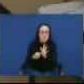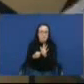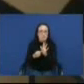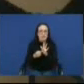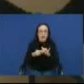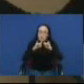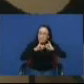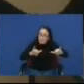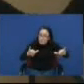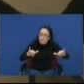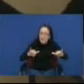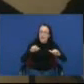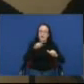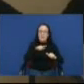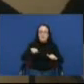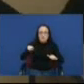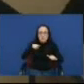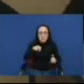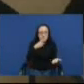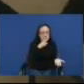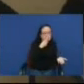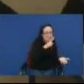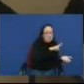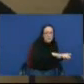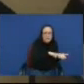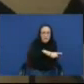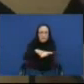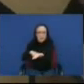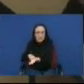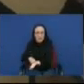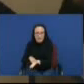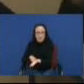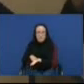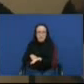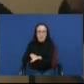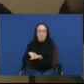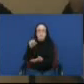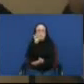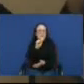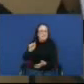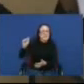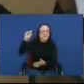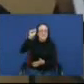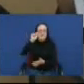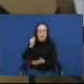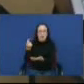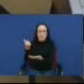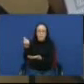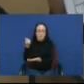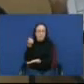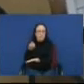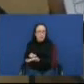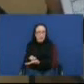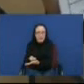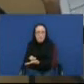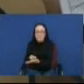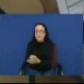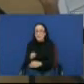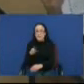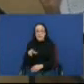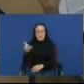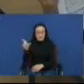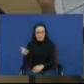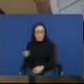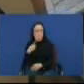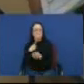quem recebeu uma carta desse modelo de uma associação, por favor, se não quiserem levar até a